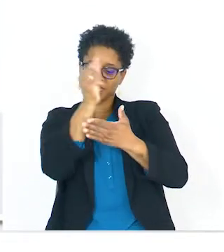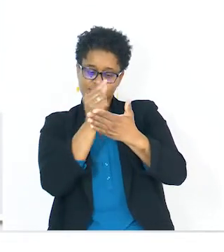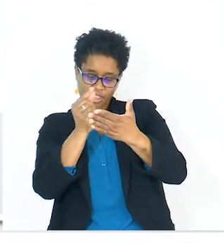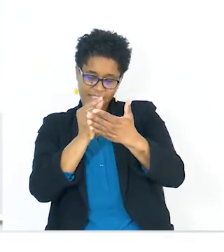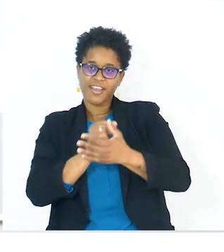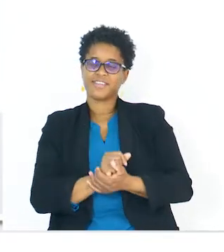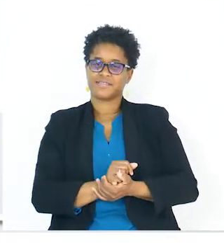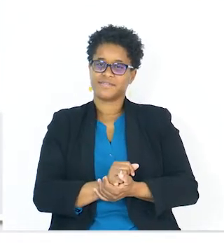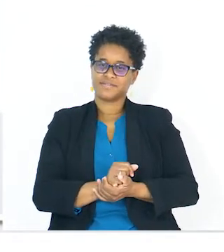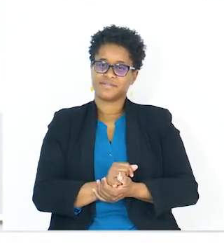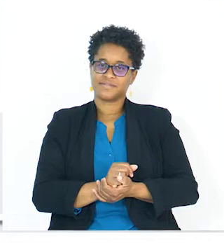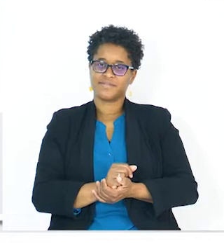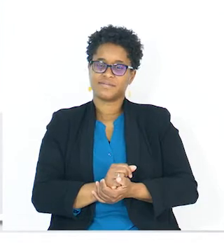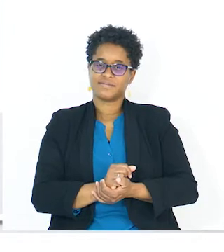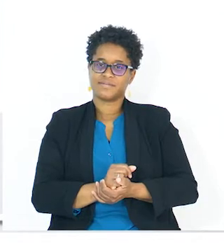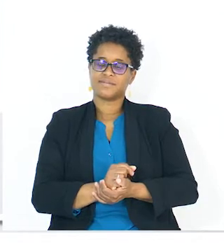Desenhar.